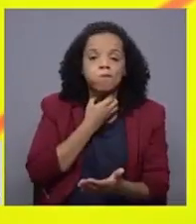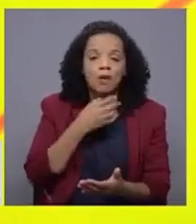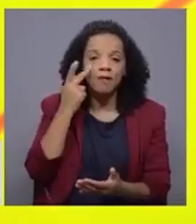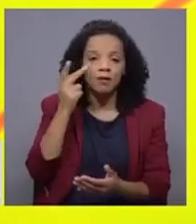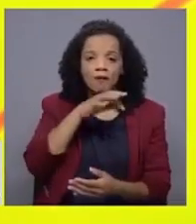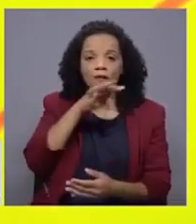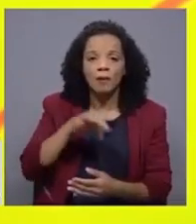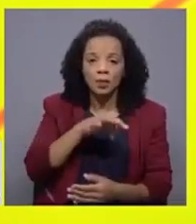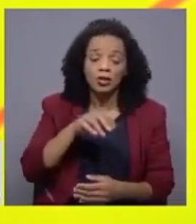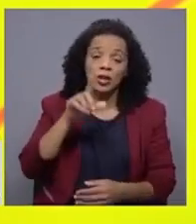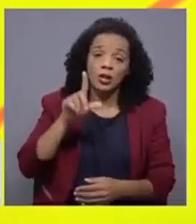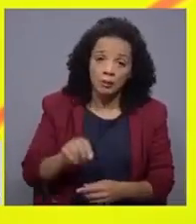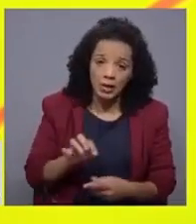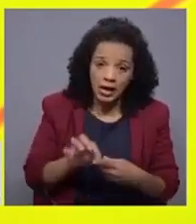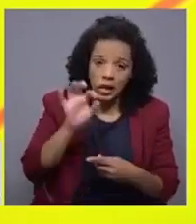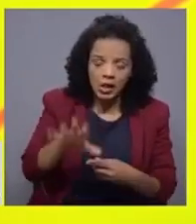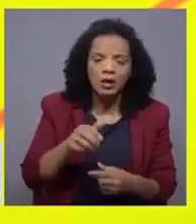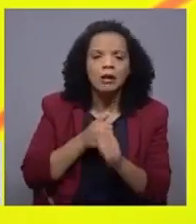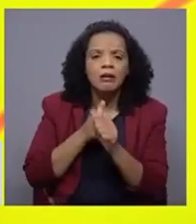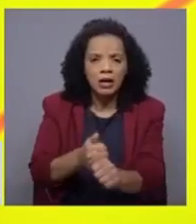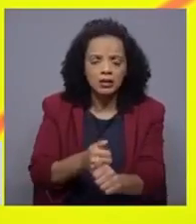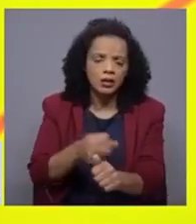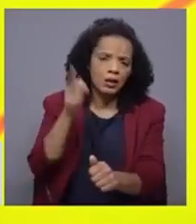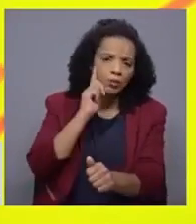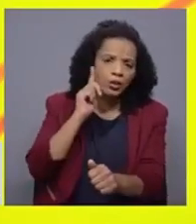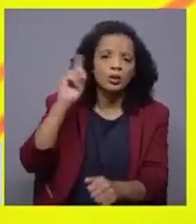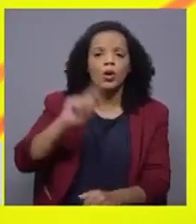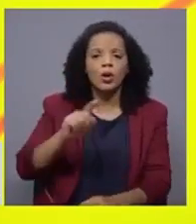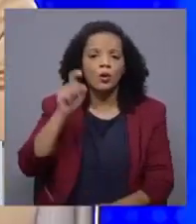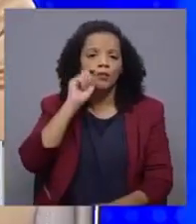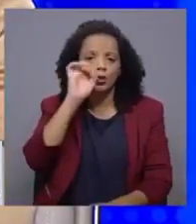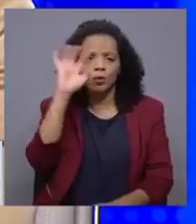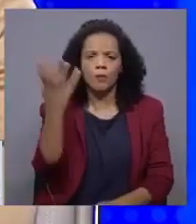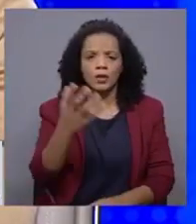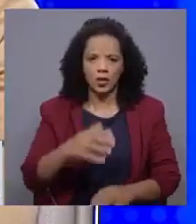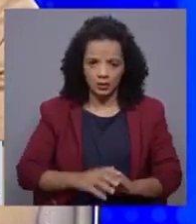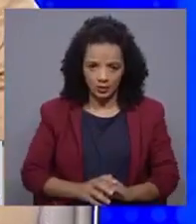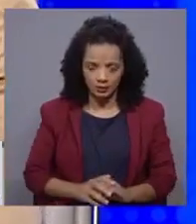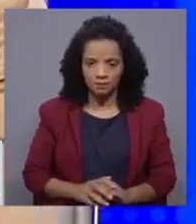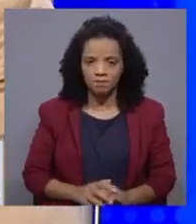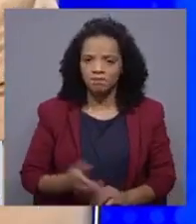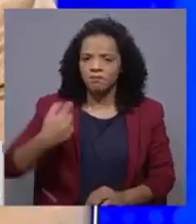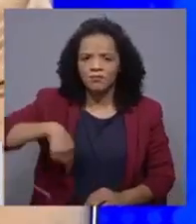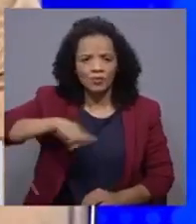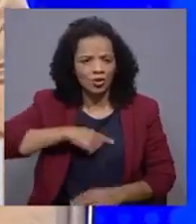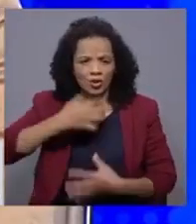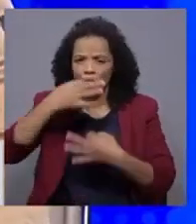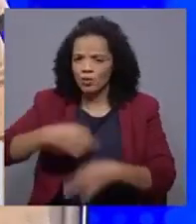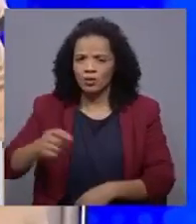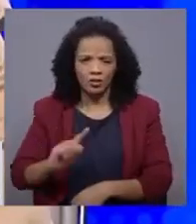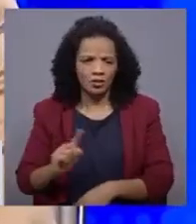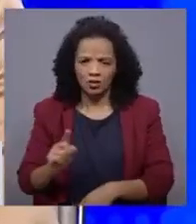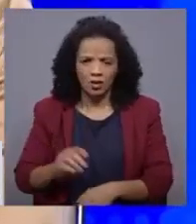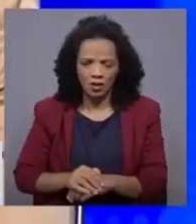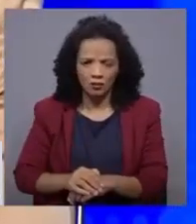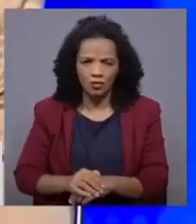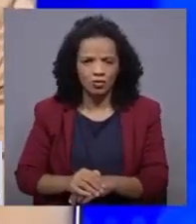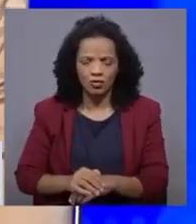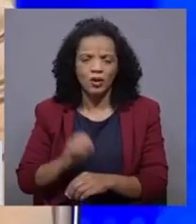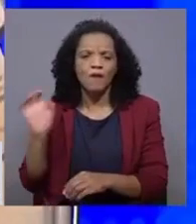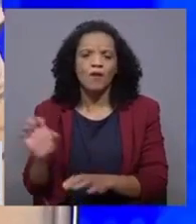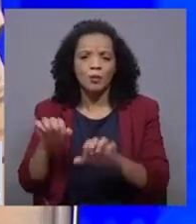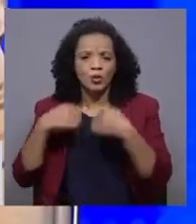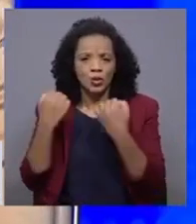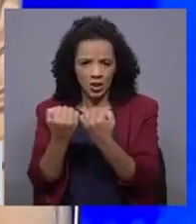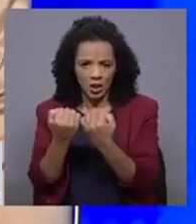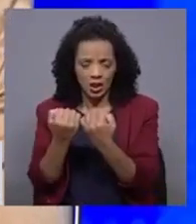de famílias? E já agora, se a caça é ou não útil na defesa do ambiente? De todo, não acreditamos e nem acompanhamos essa visão de sociedade. Aliás, a